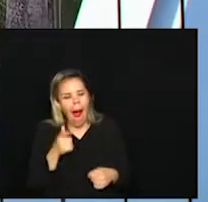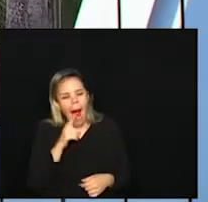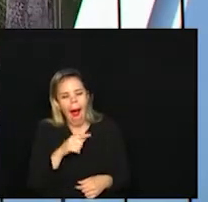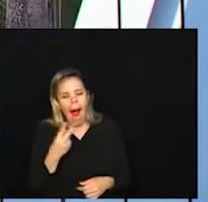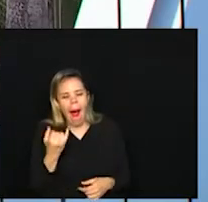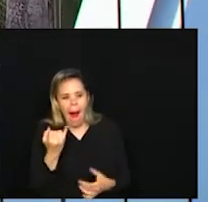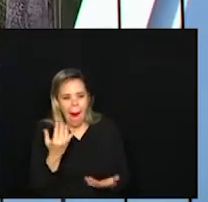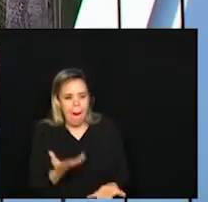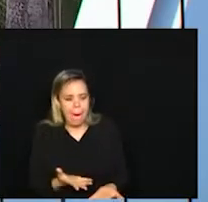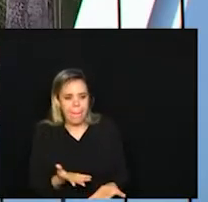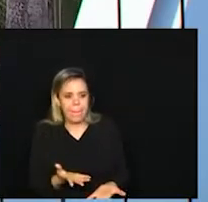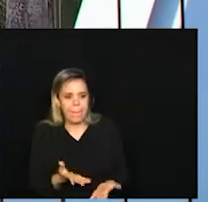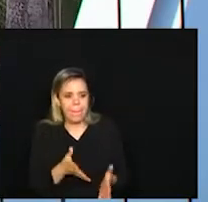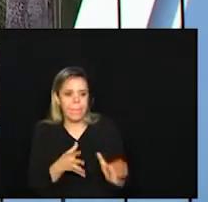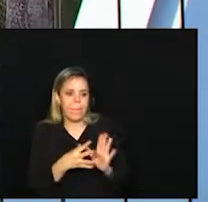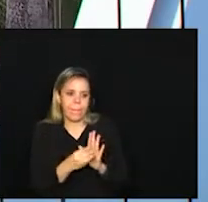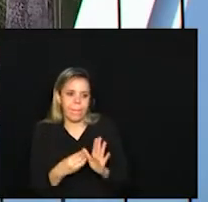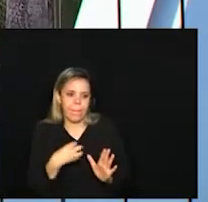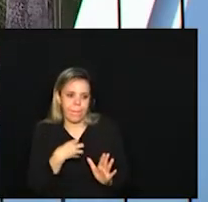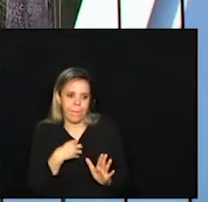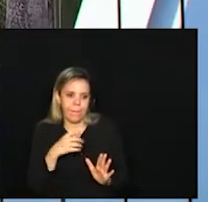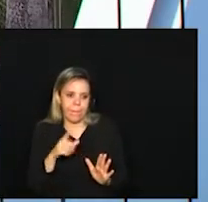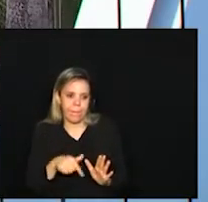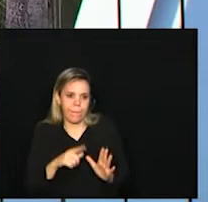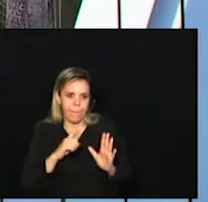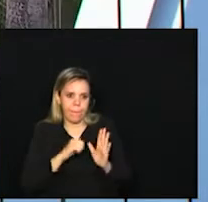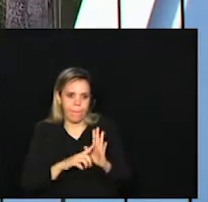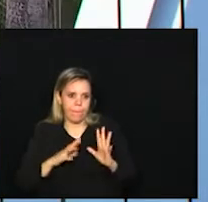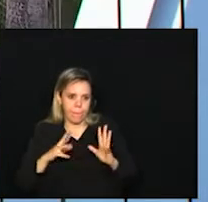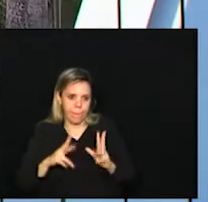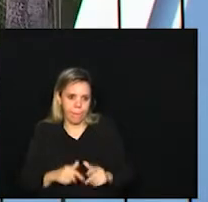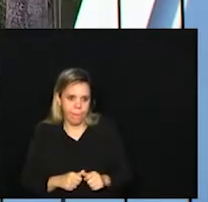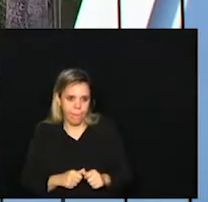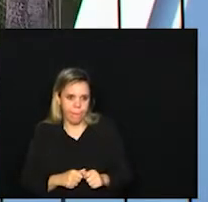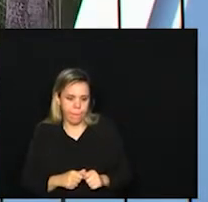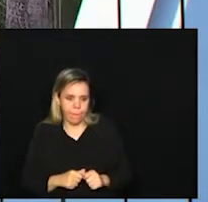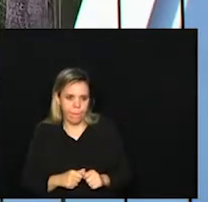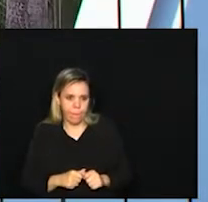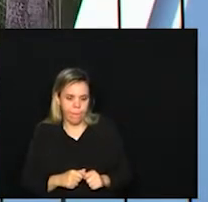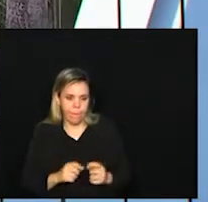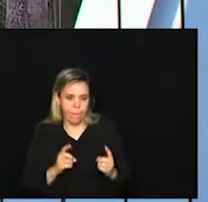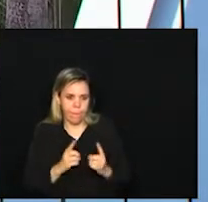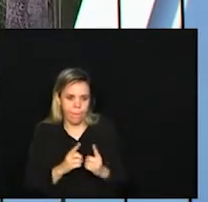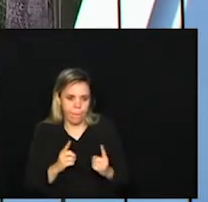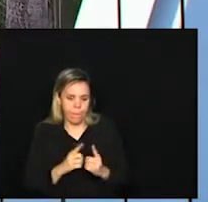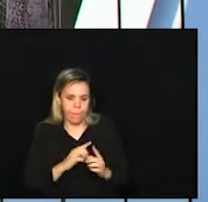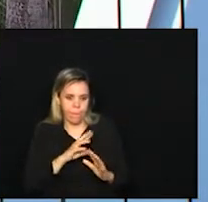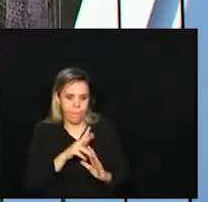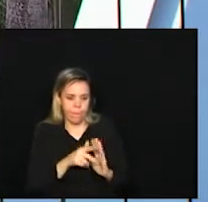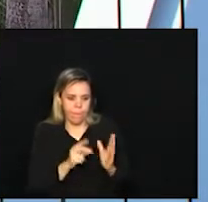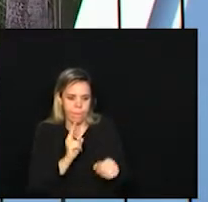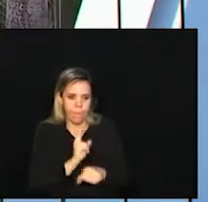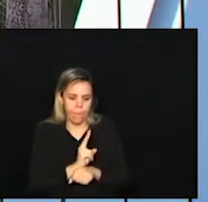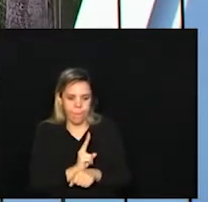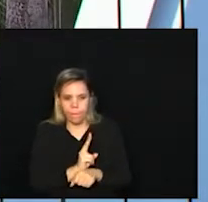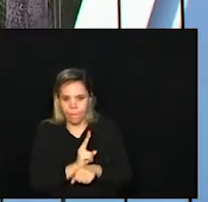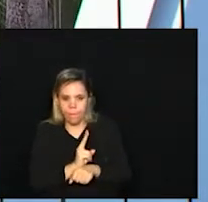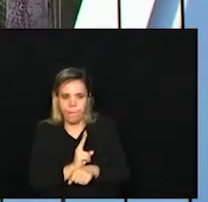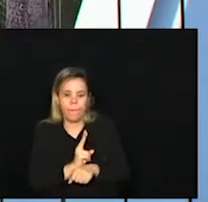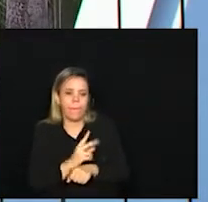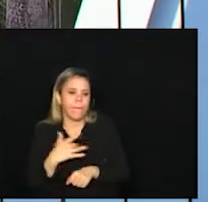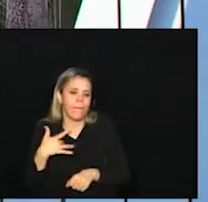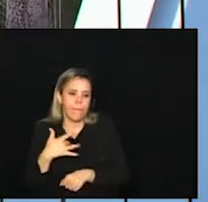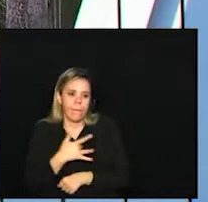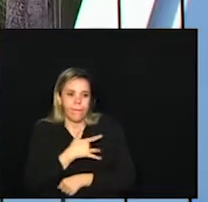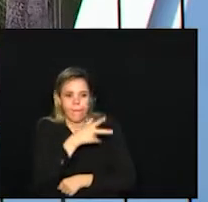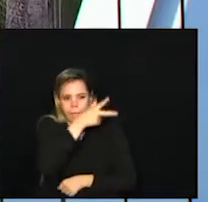considerar esse modal também que eu mudar Olimpo que atende a questão ambiental atende a questão